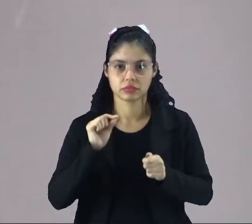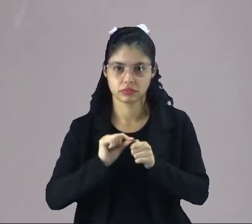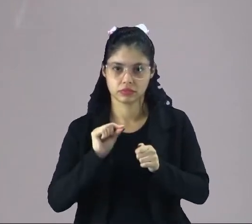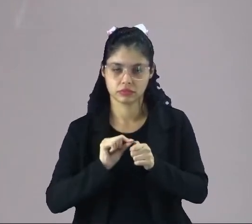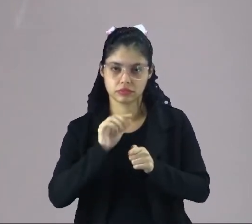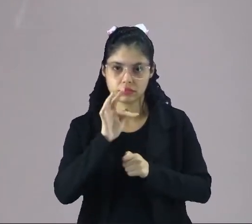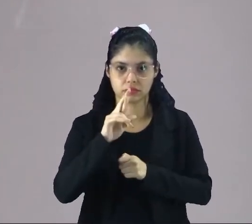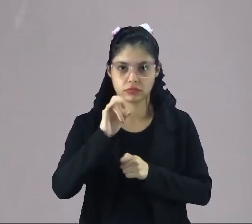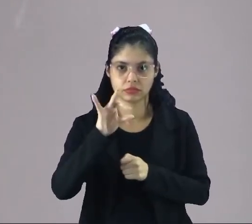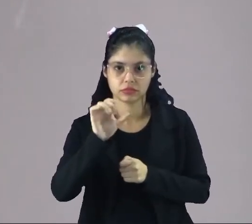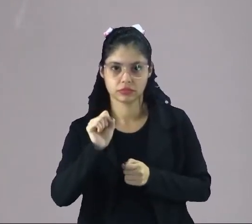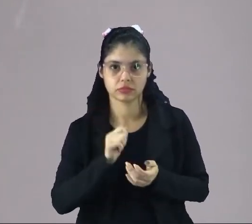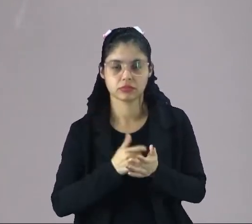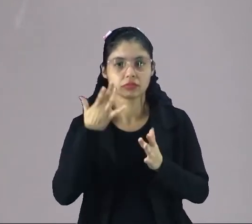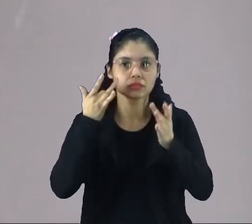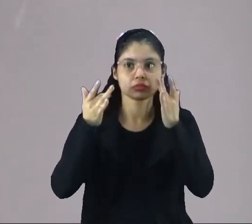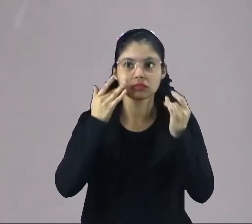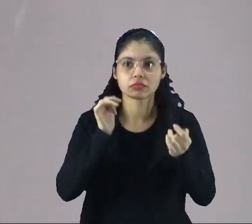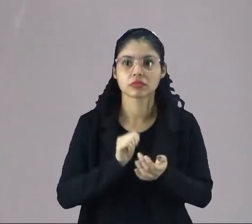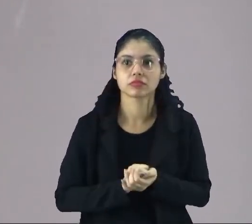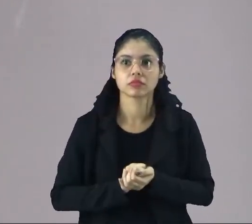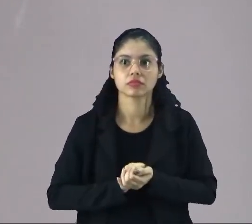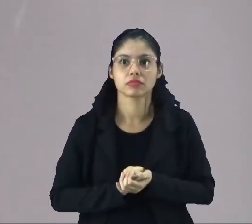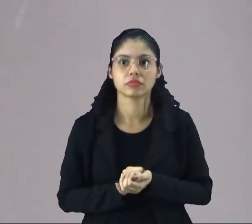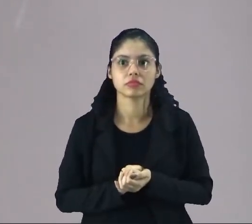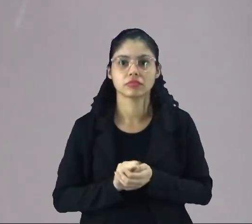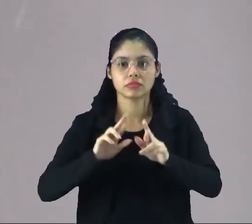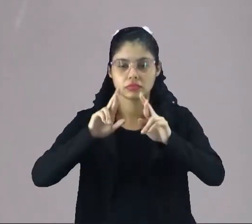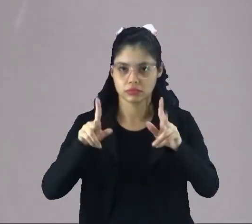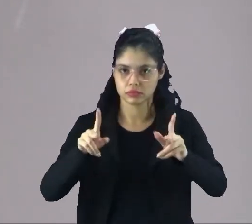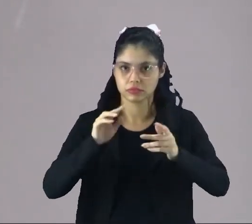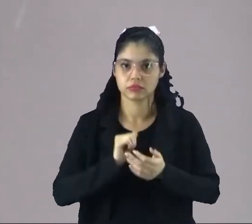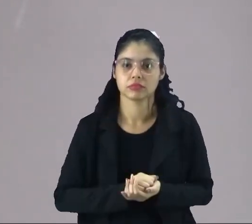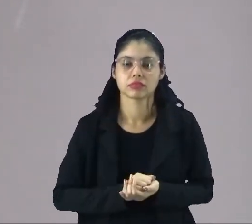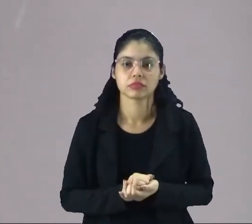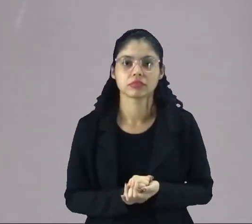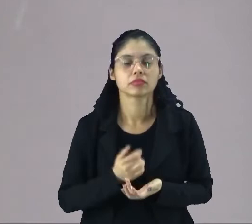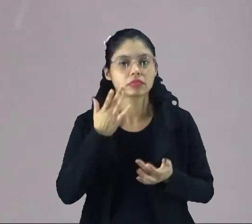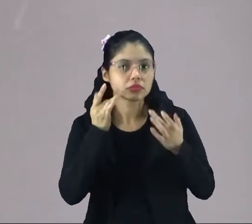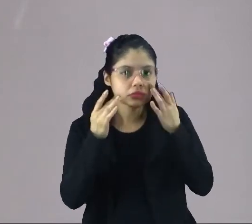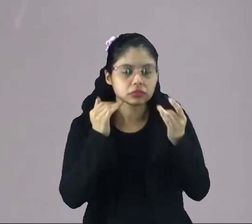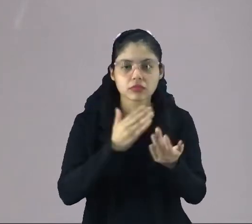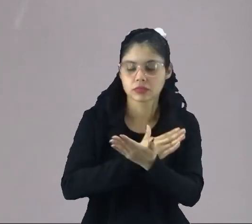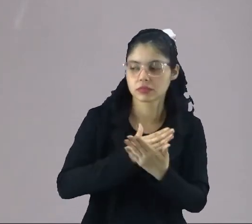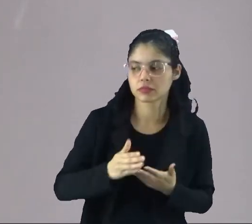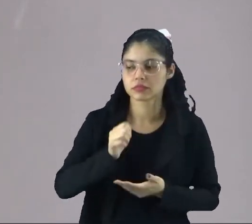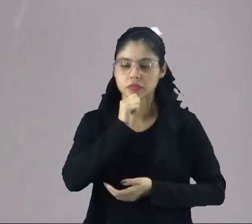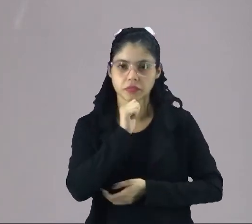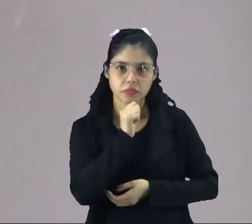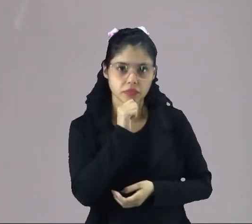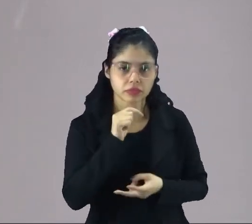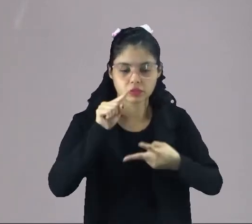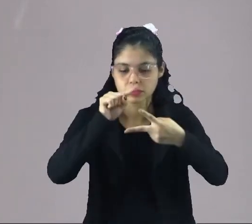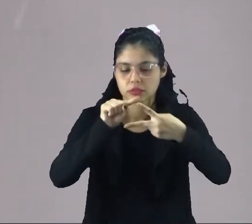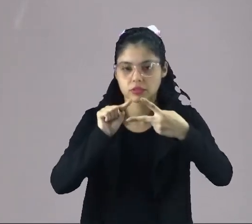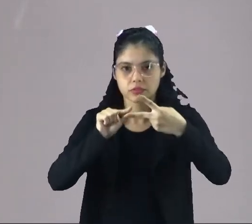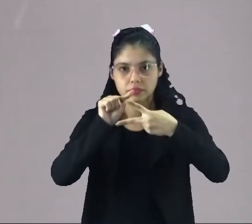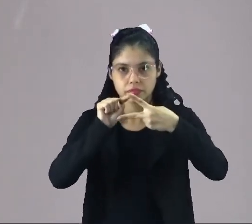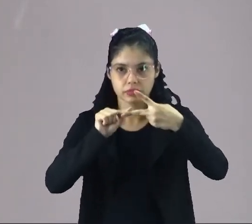formas desse teatro, eles eram diferentes, né? O teatro ele começa aí com